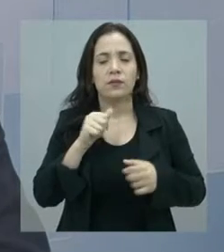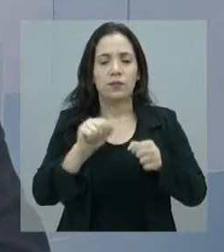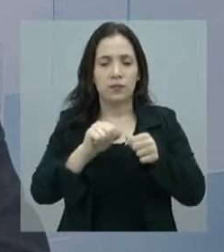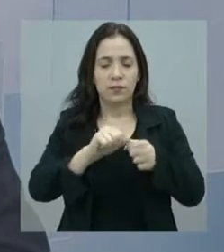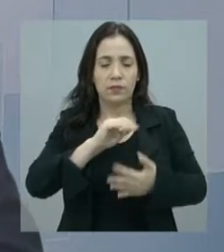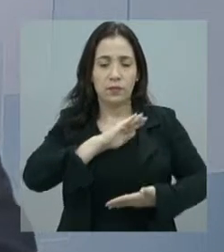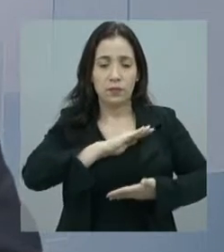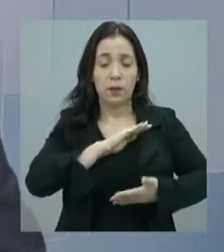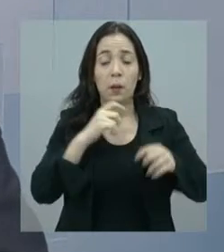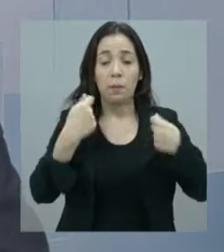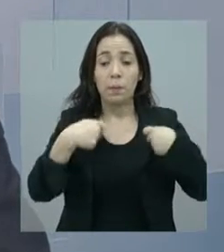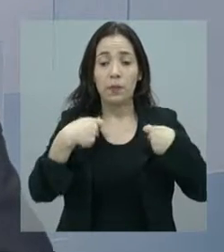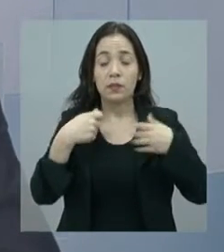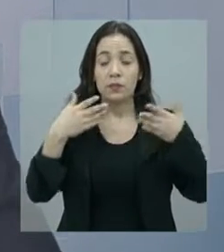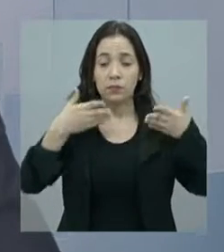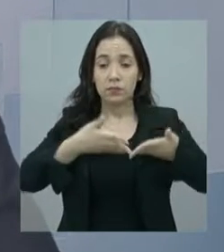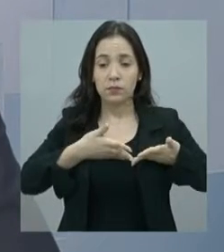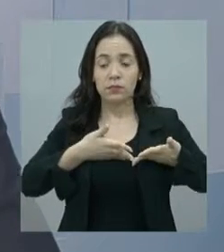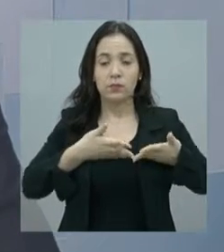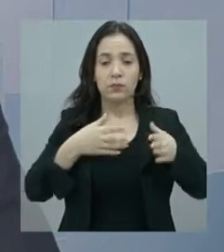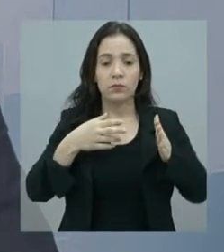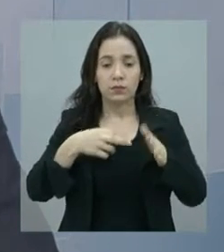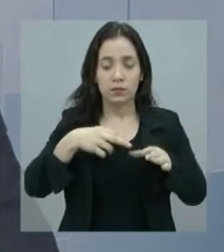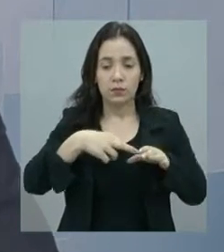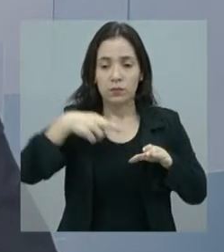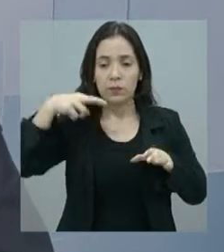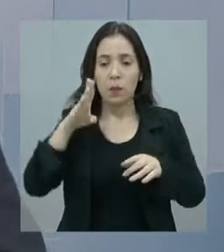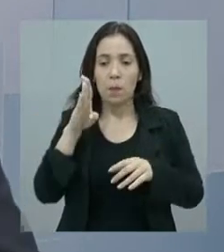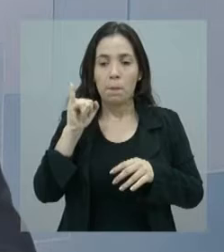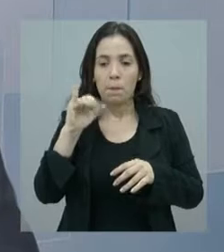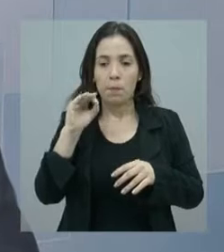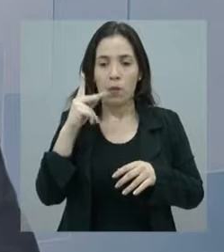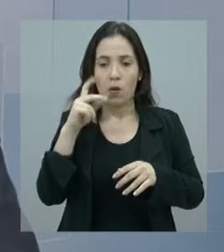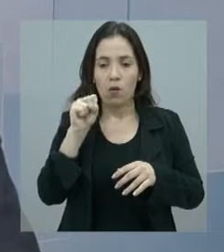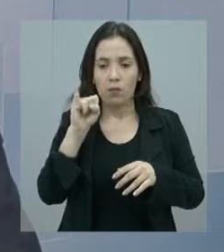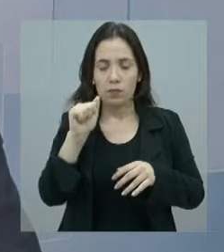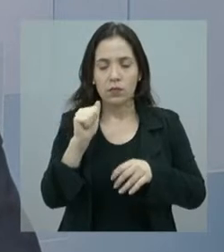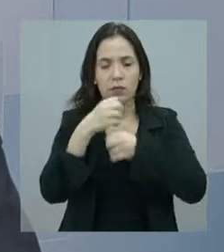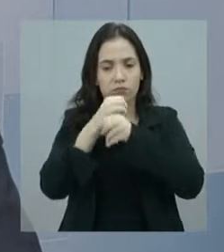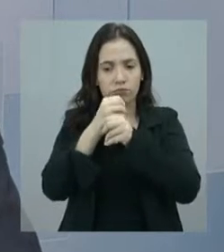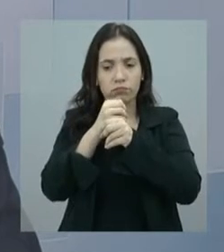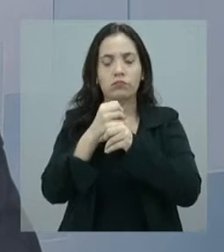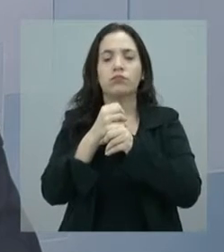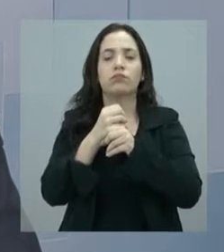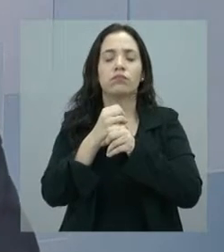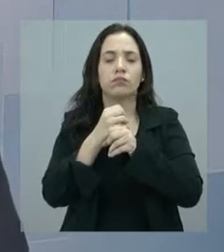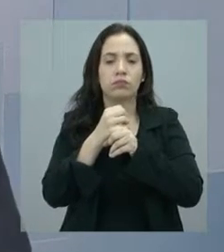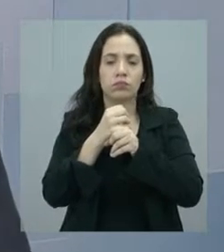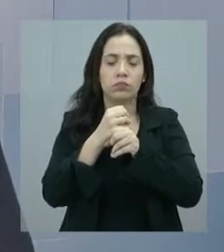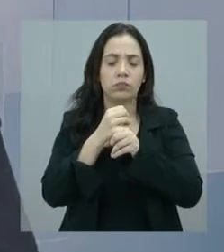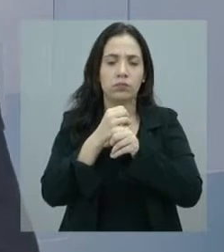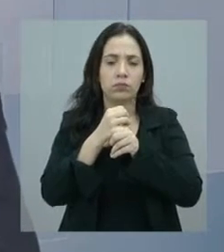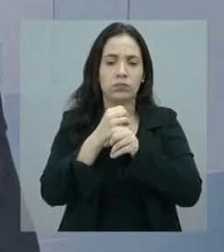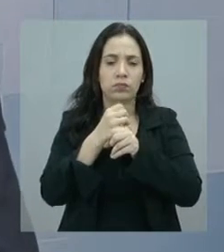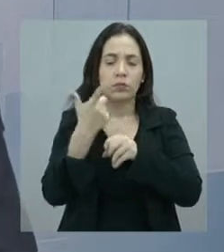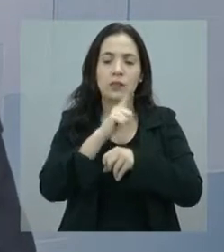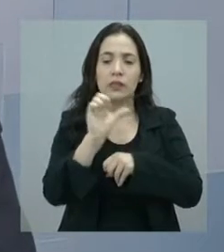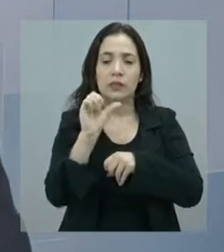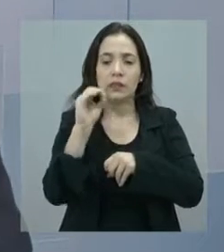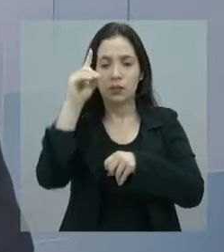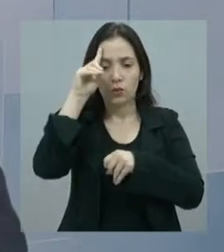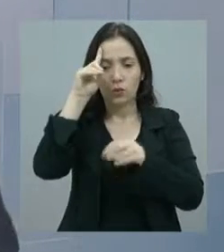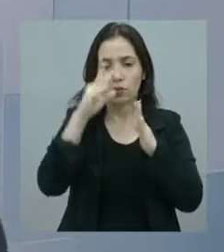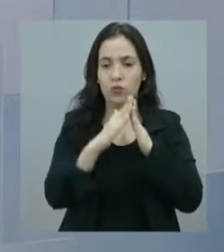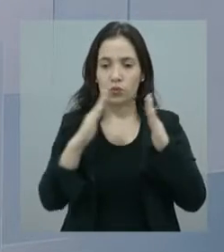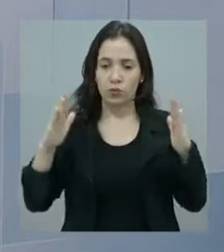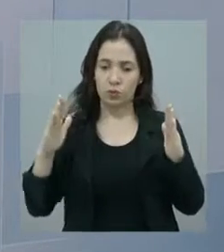no mastologista, ela precisa fazer a biópsia. Só com a biópsia é que ela pode entrar naquela lei de 60 dias. Que uma vez estando com o diagnóstico, tem